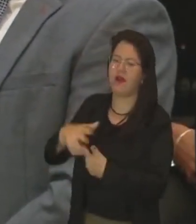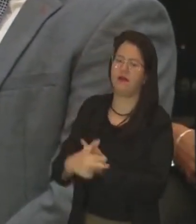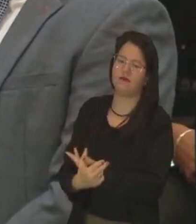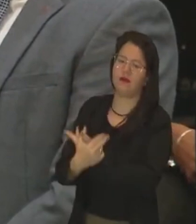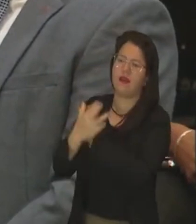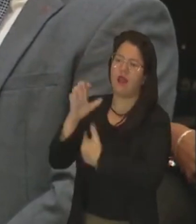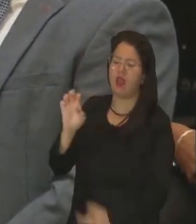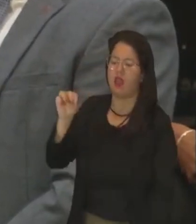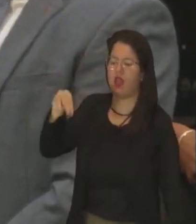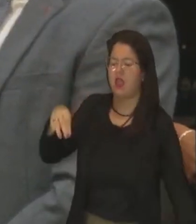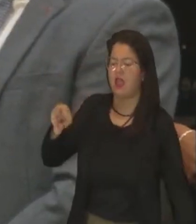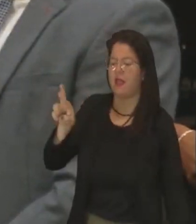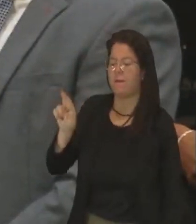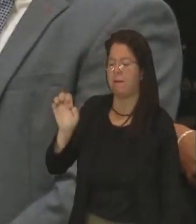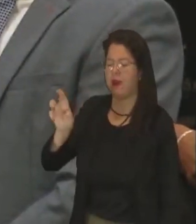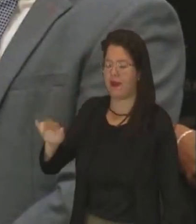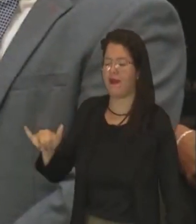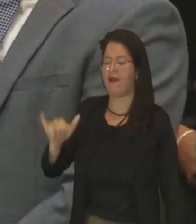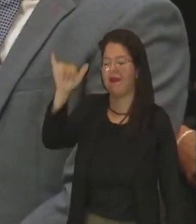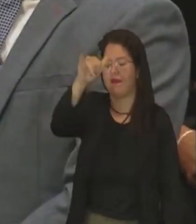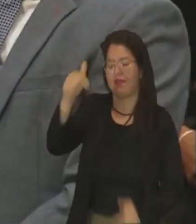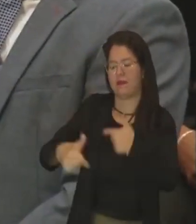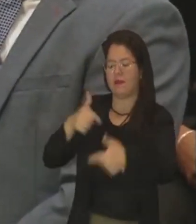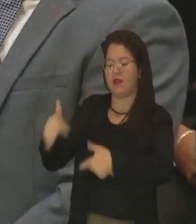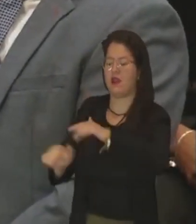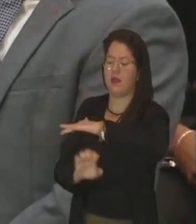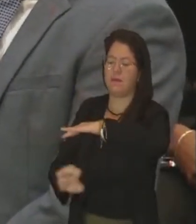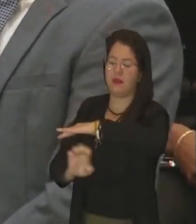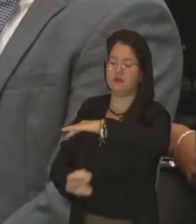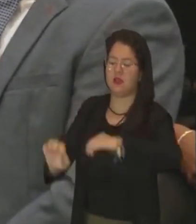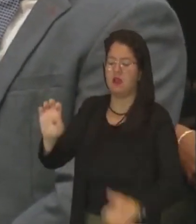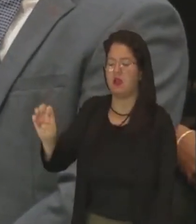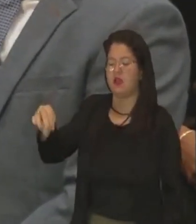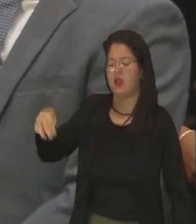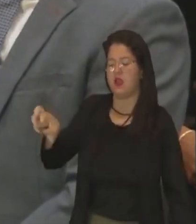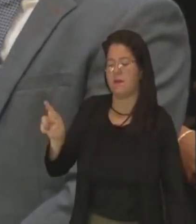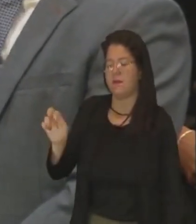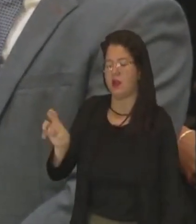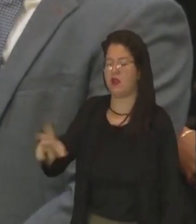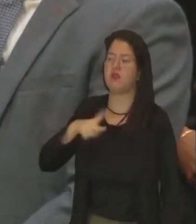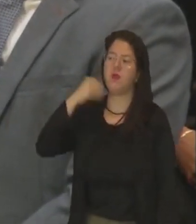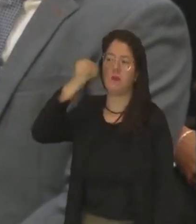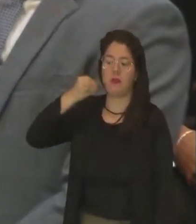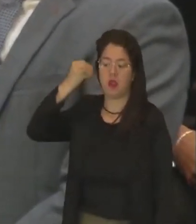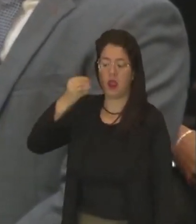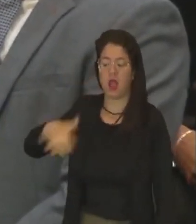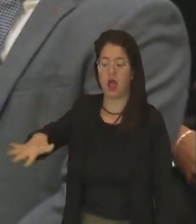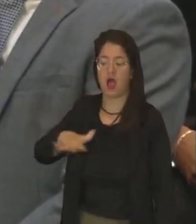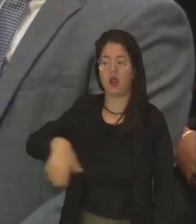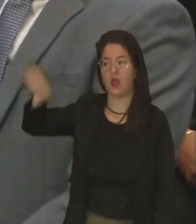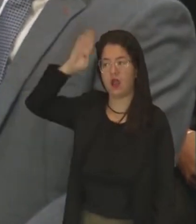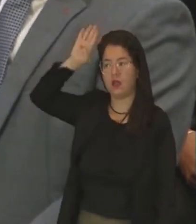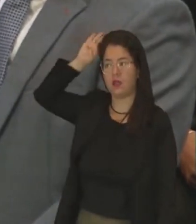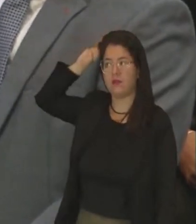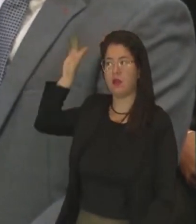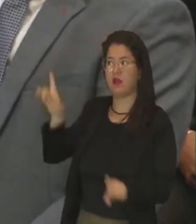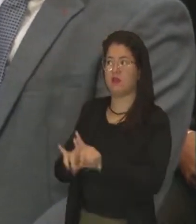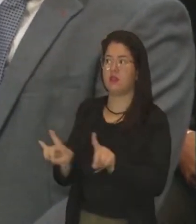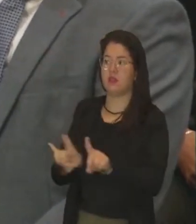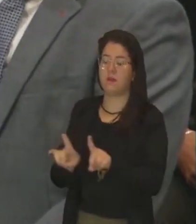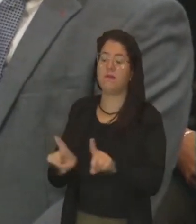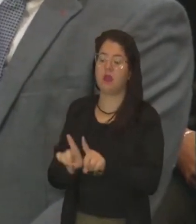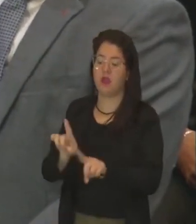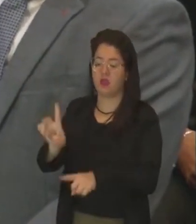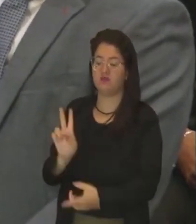que tinha alguma coisa a ver com avião. Trabalhava na Embraer e tem uma experiência também nesta área acadêmica, e ele se